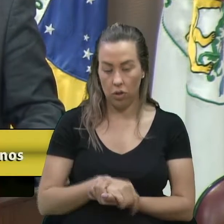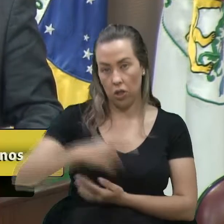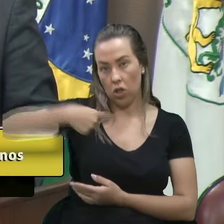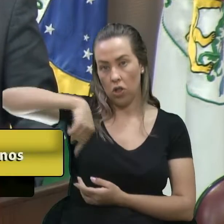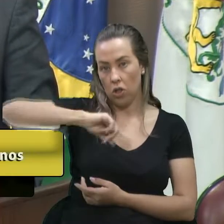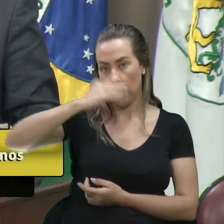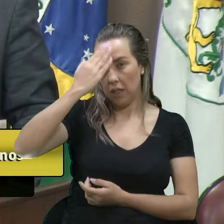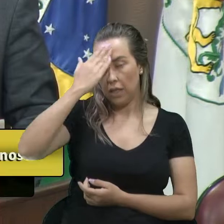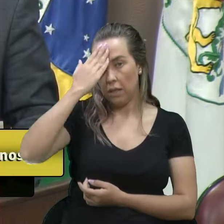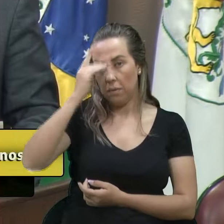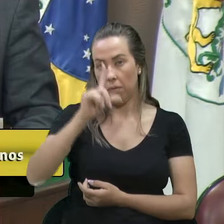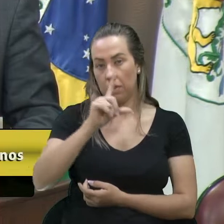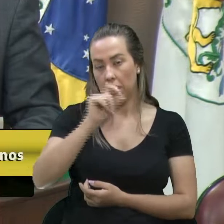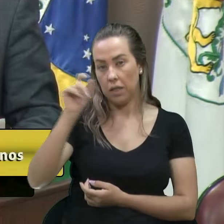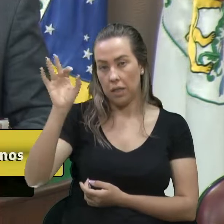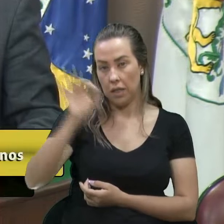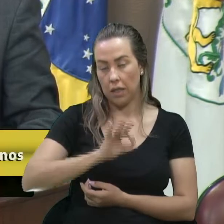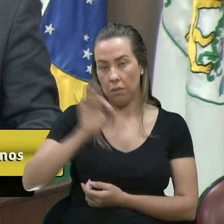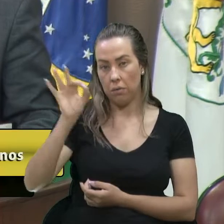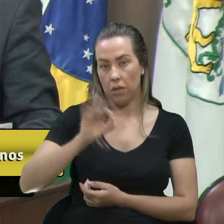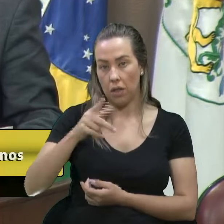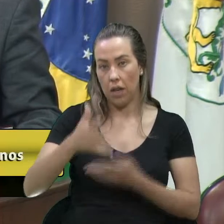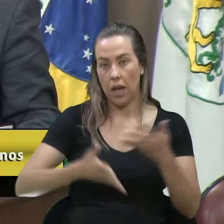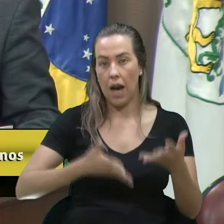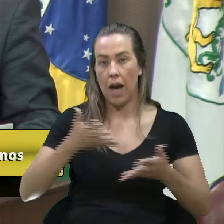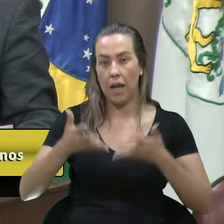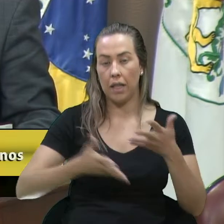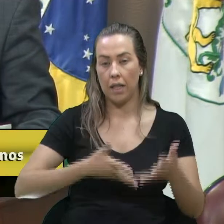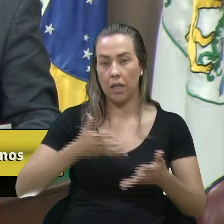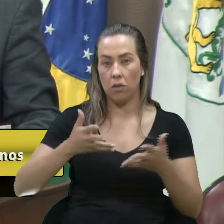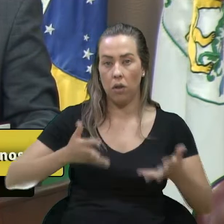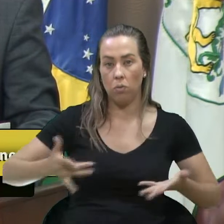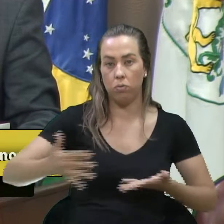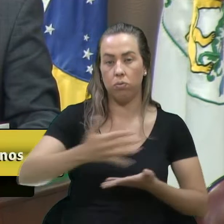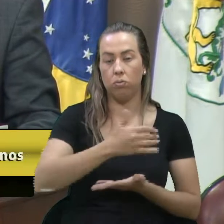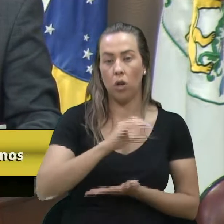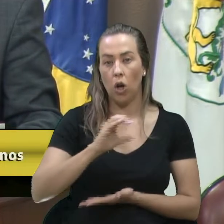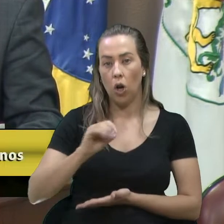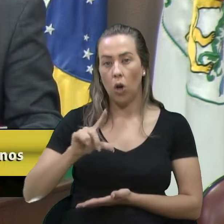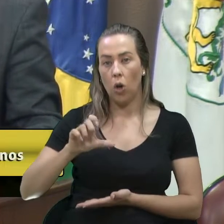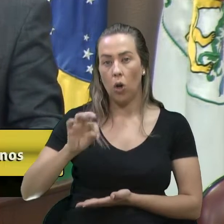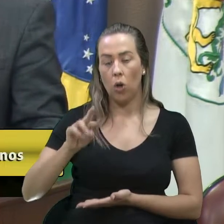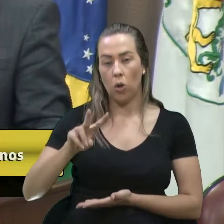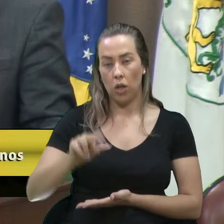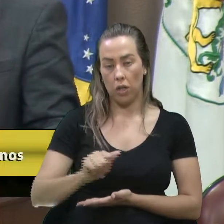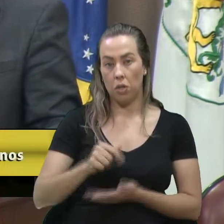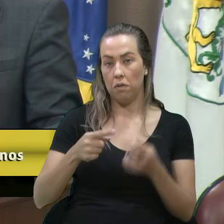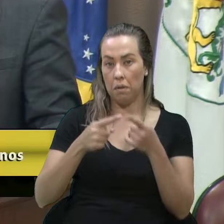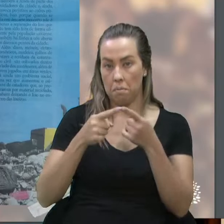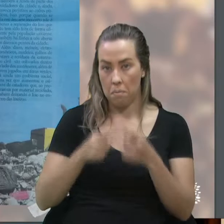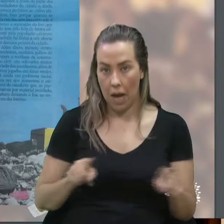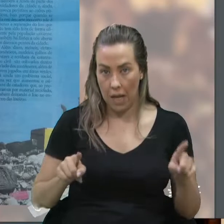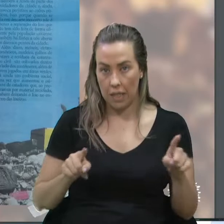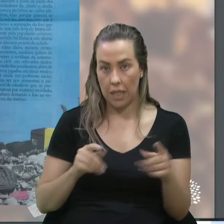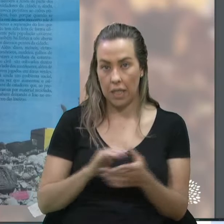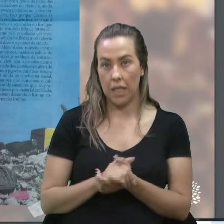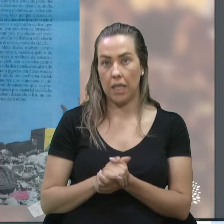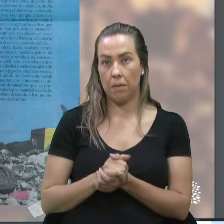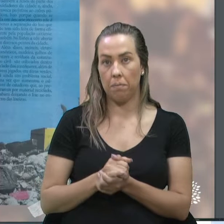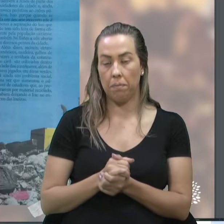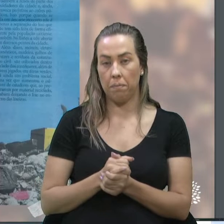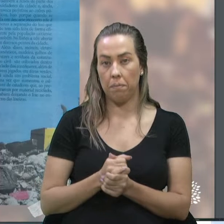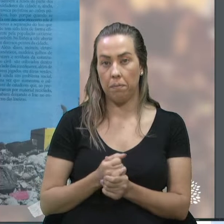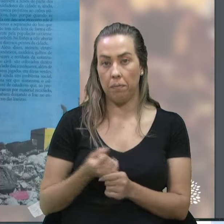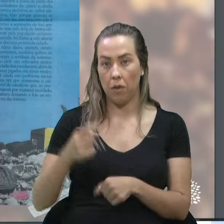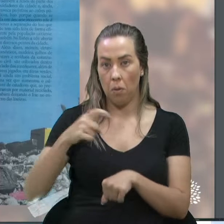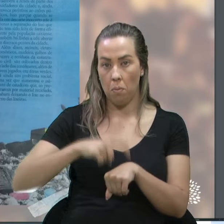sabemos que 100% é atendida pela coleta coletiva. Mas, ao chegar